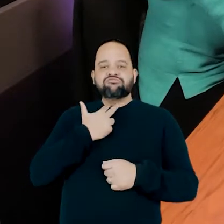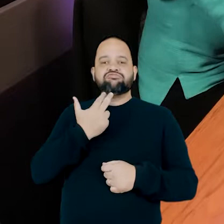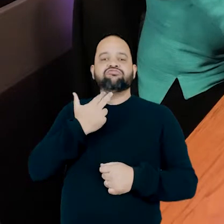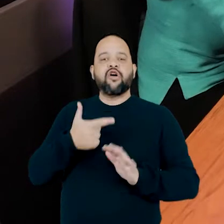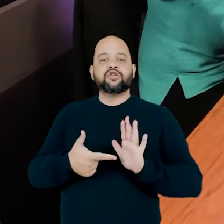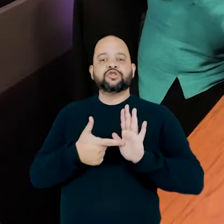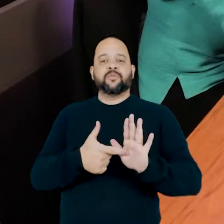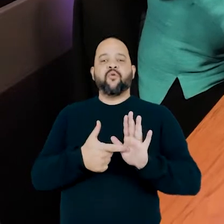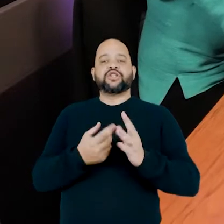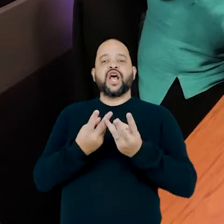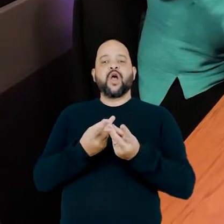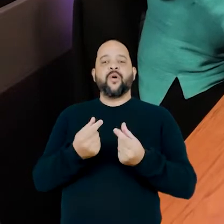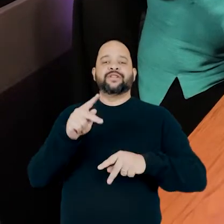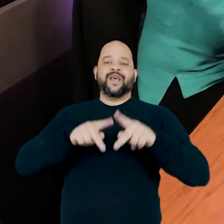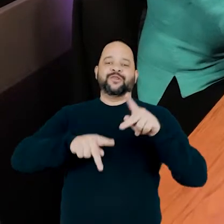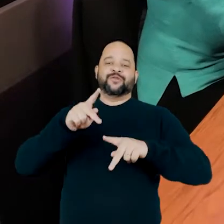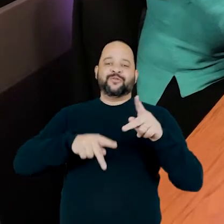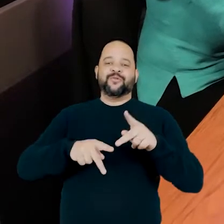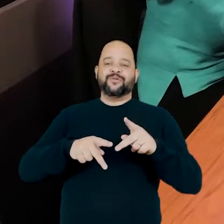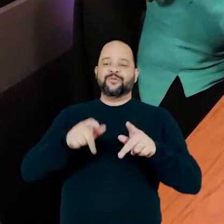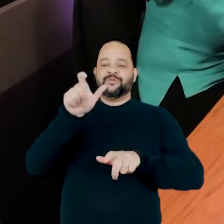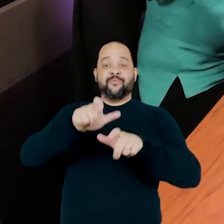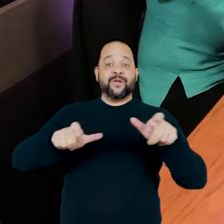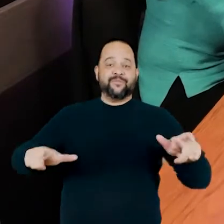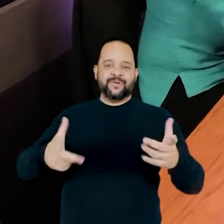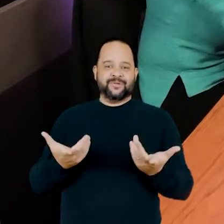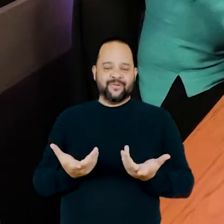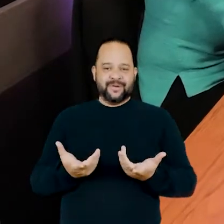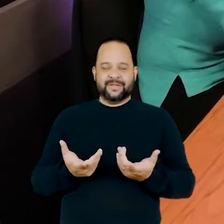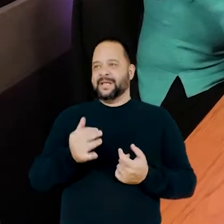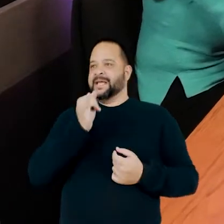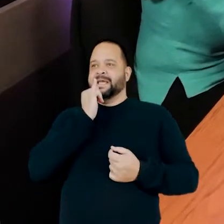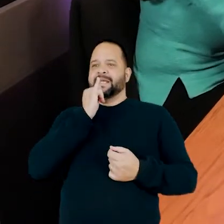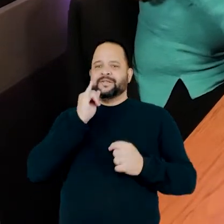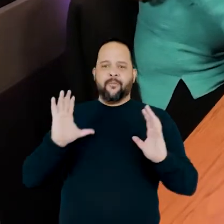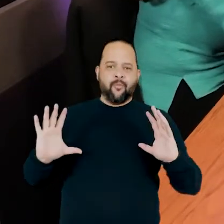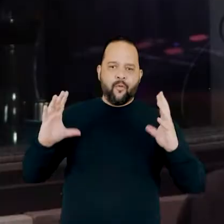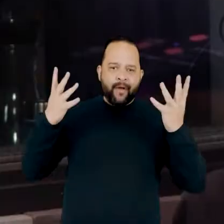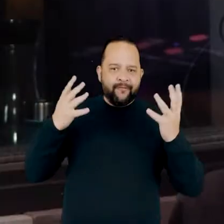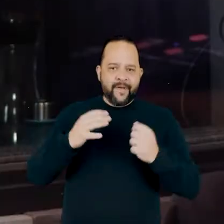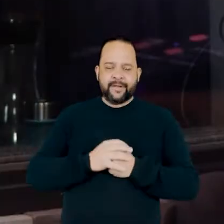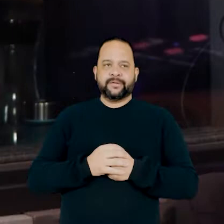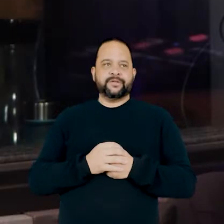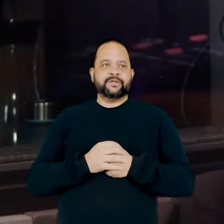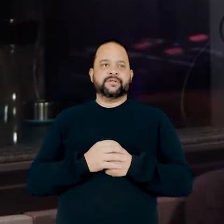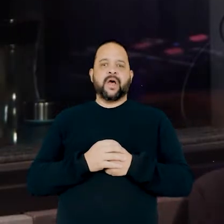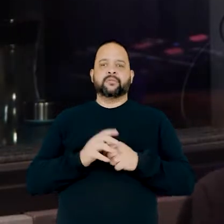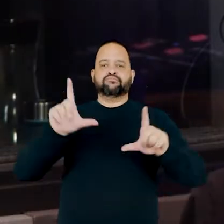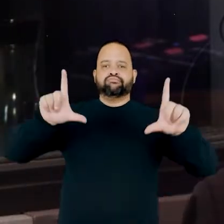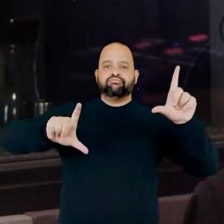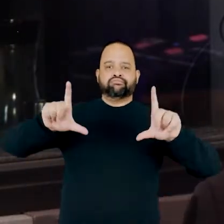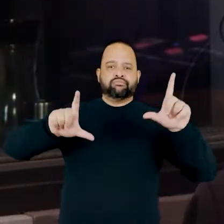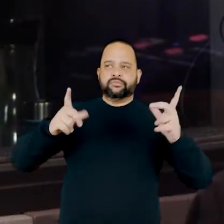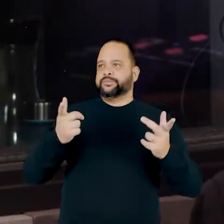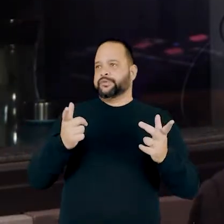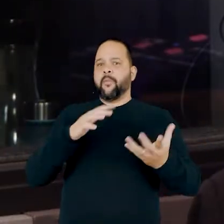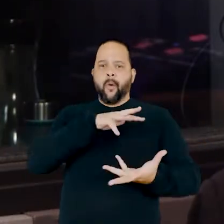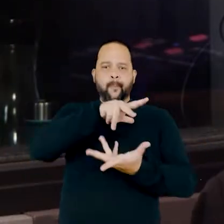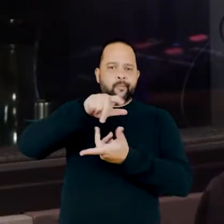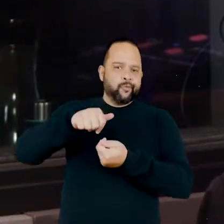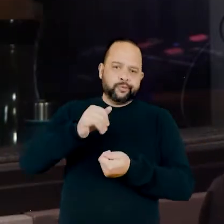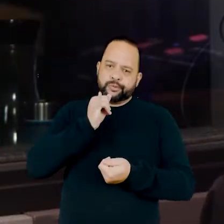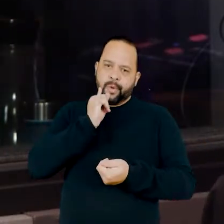mostra o produto de vocês pra um público comum, né? E você pega um evento aí, né? Que está sendo transmitido de forma mundial,